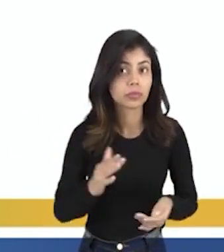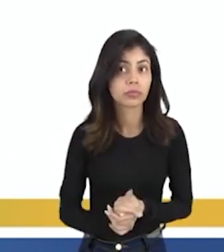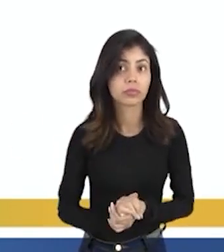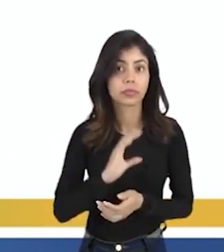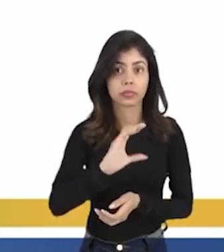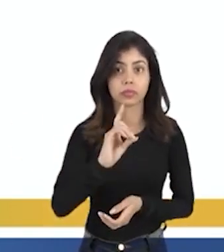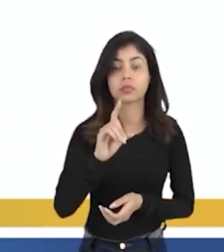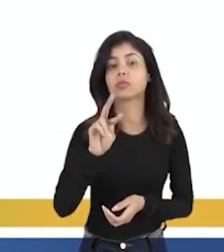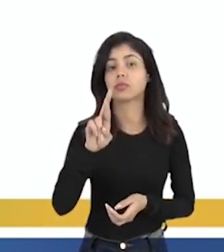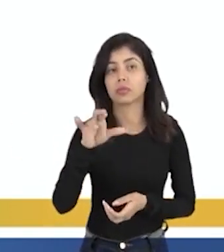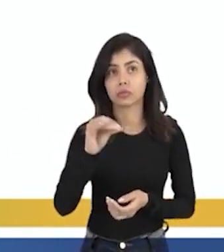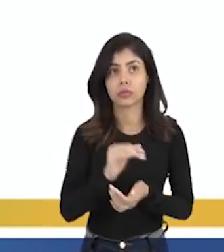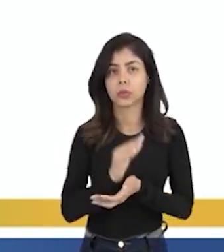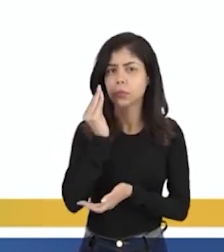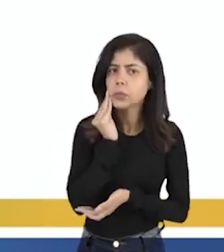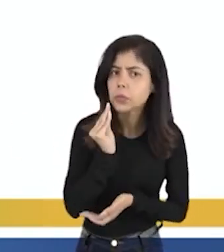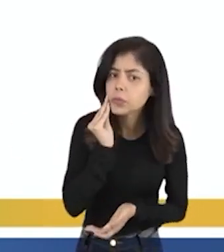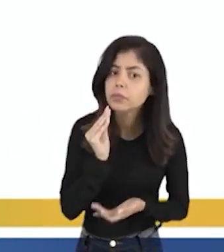O código